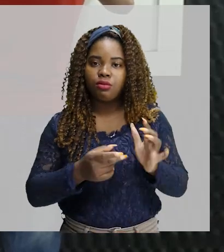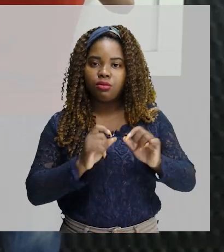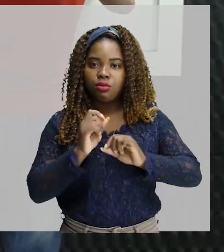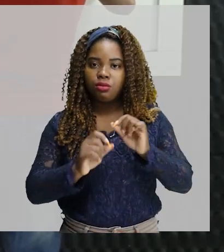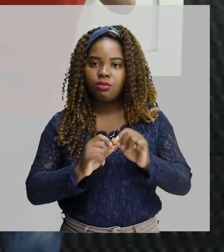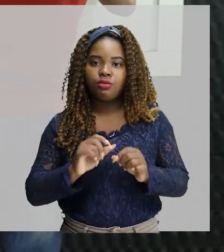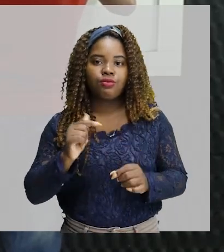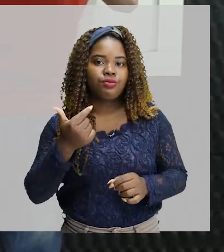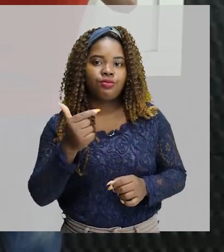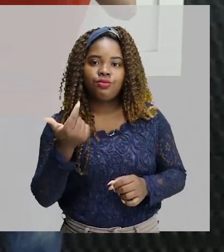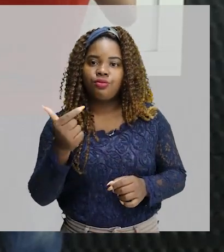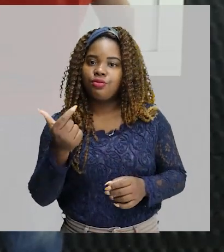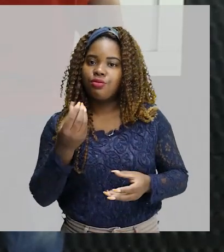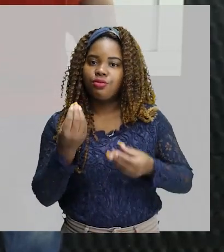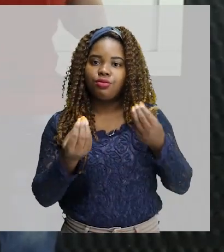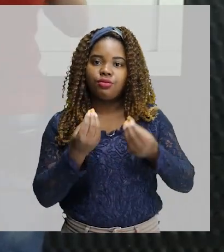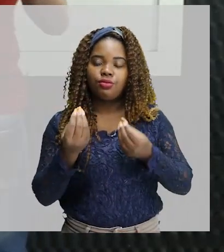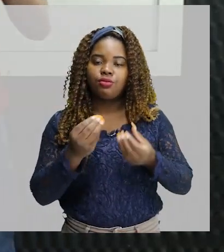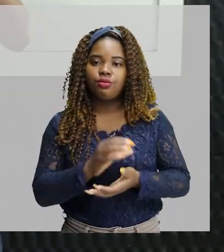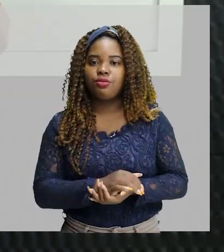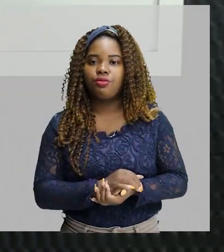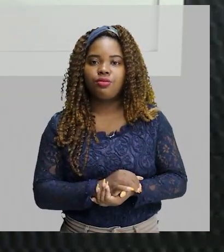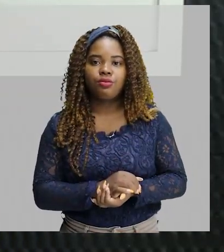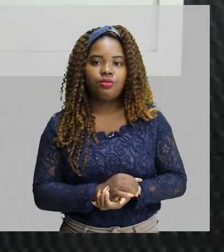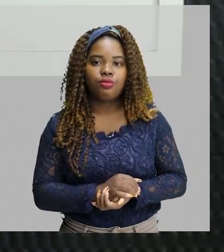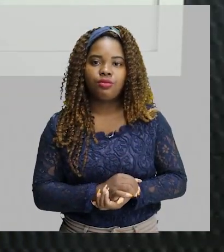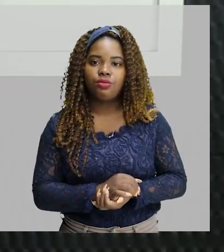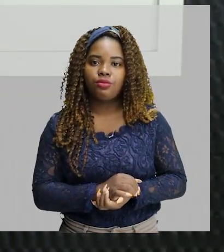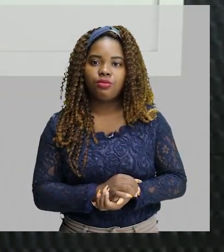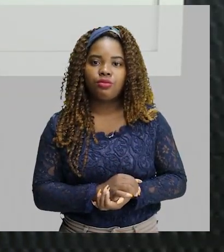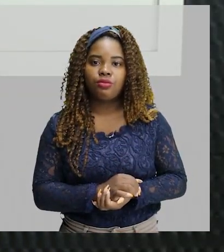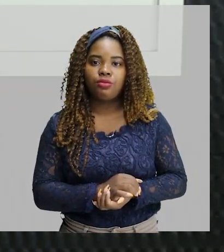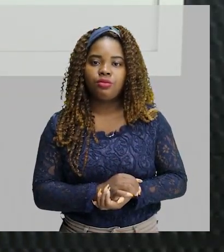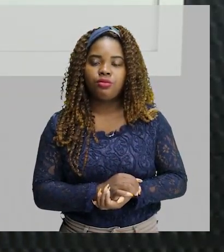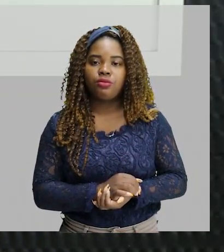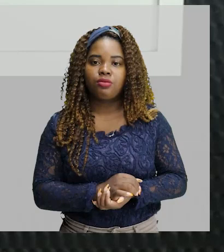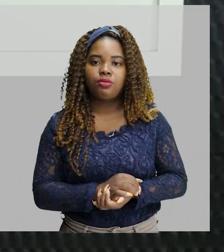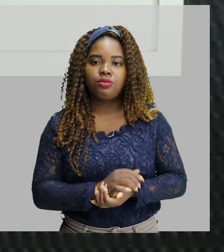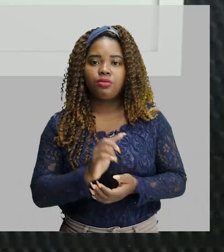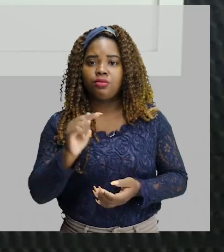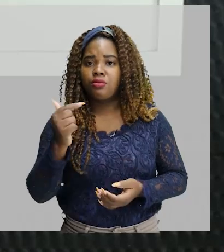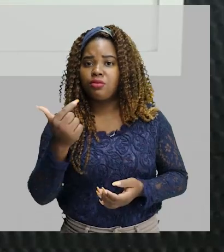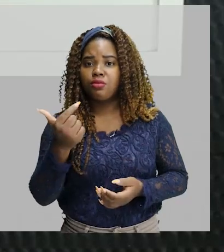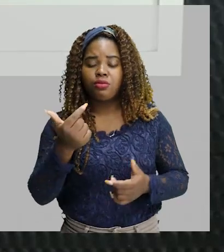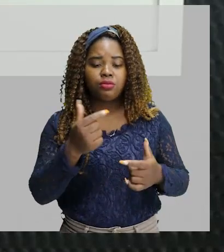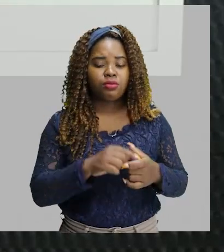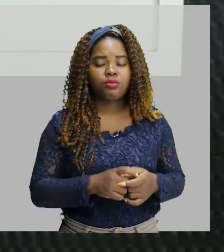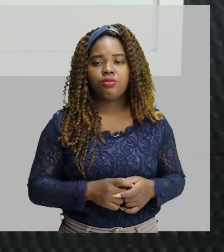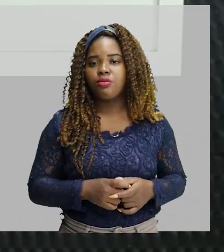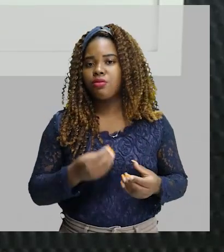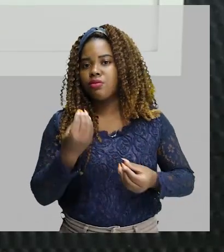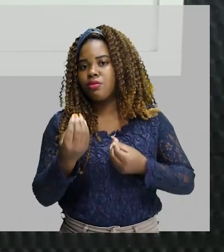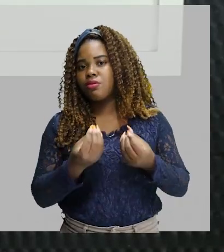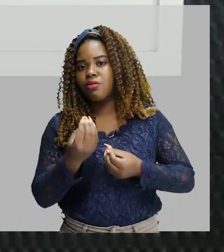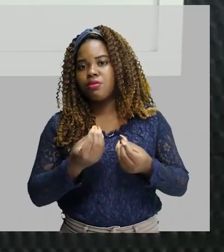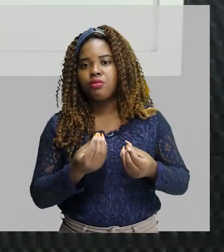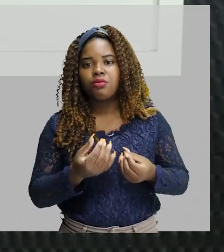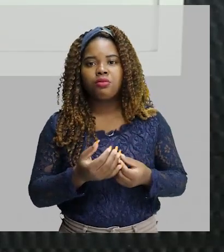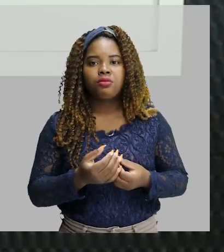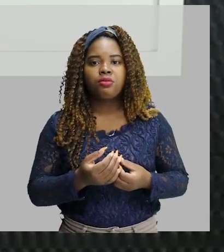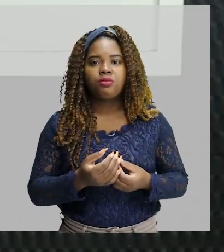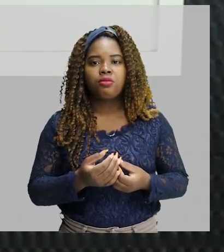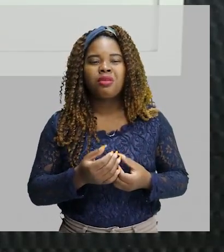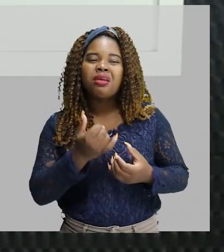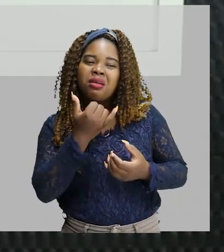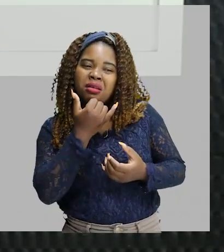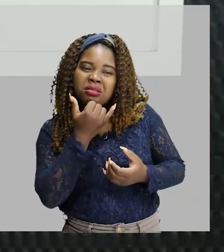há desculpas, não há muletas, não existem âncoras e não há nenhum